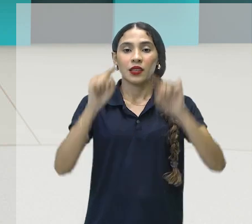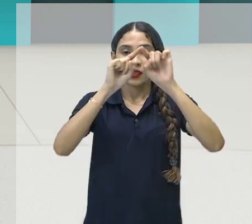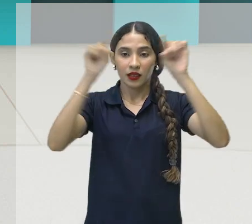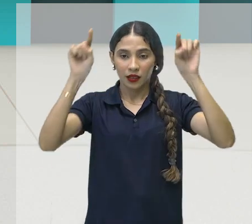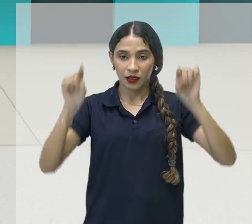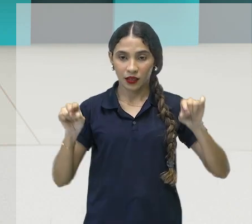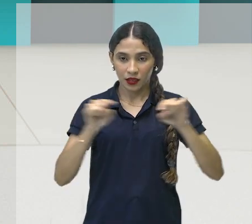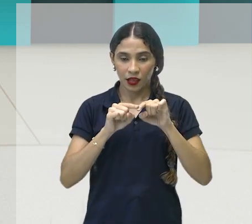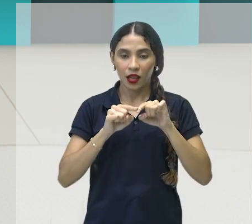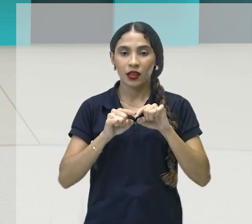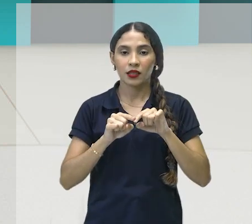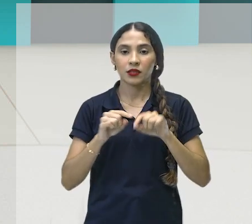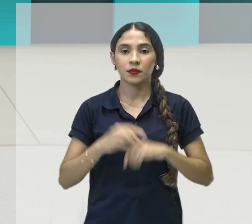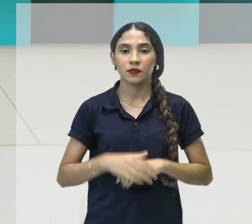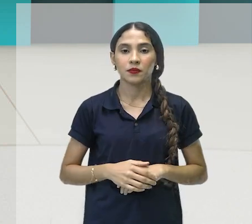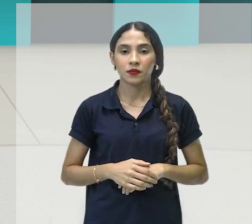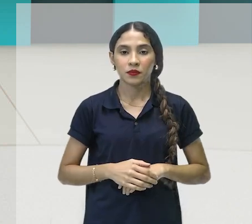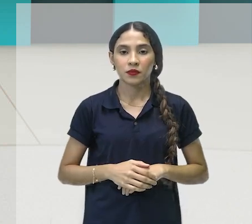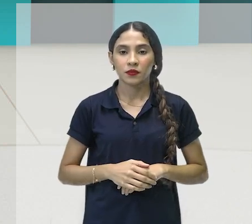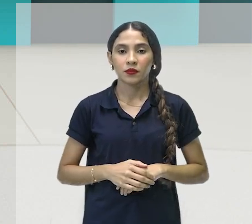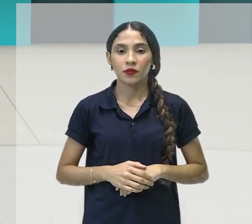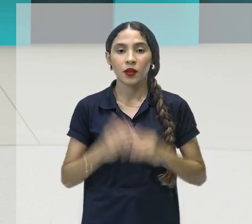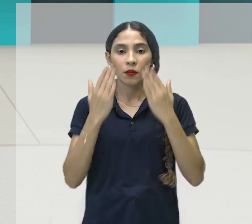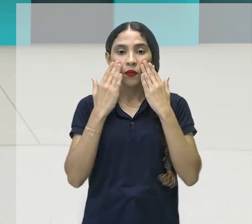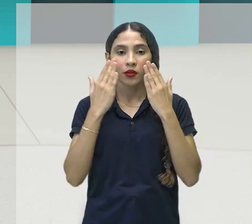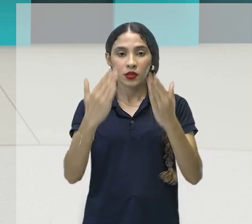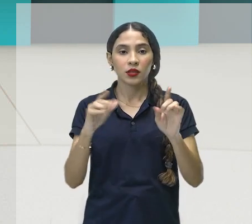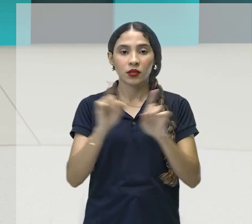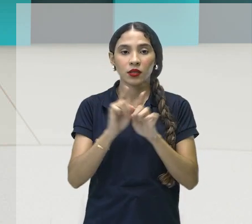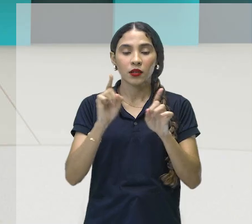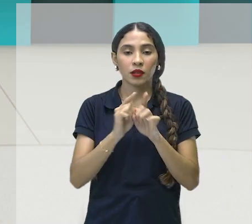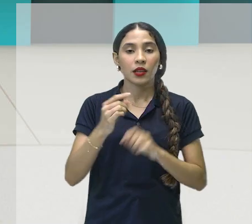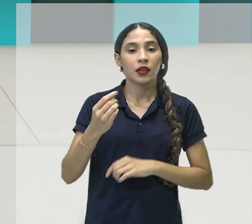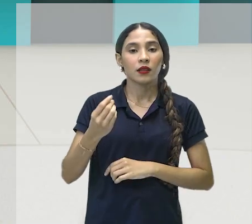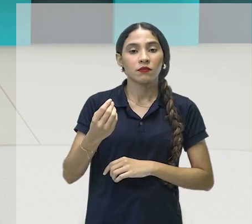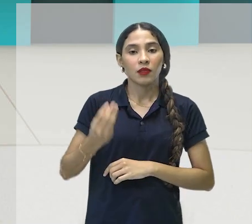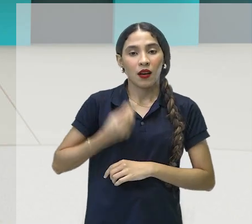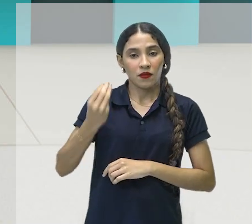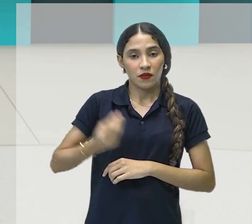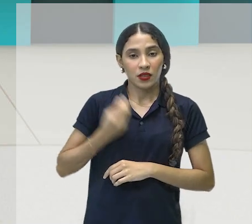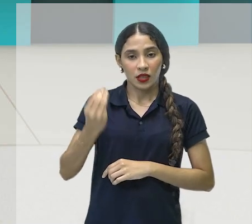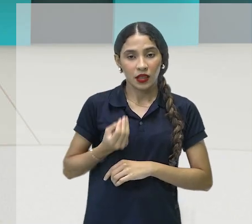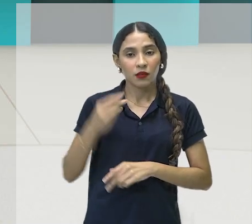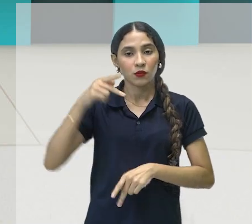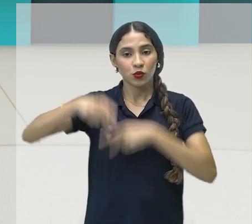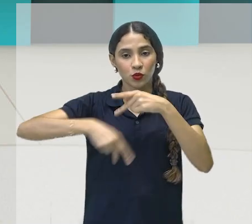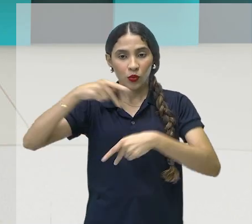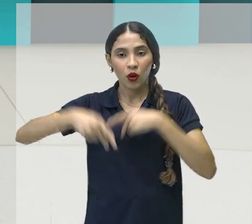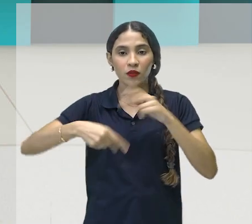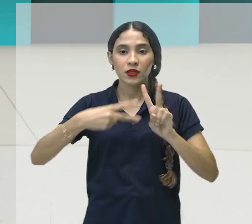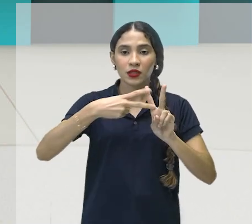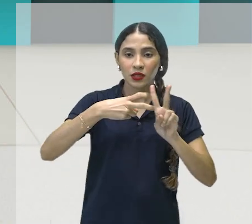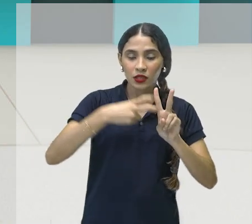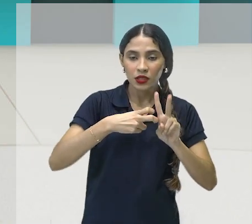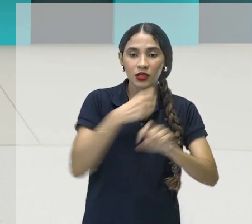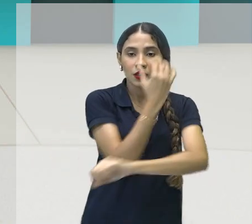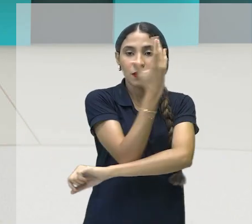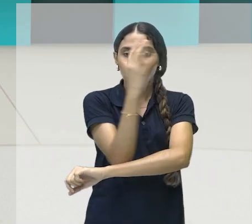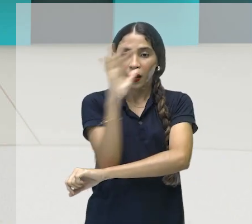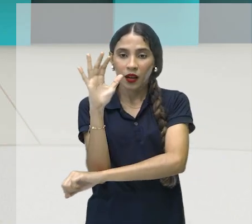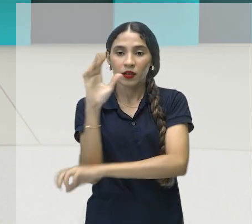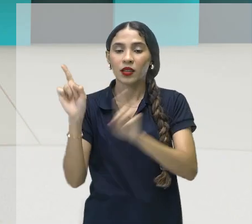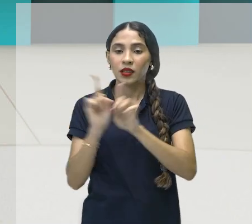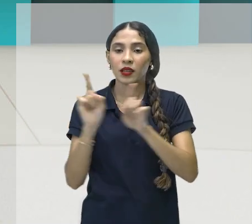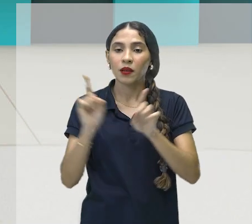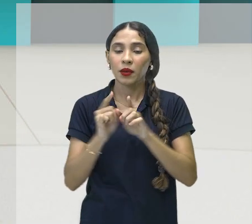43 telas em acrílica, mostrando o cotidiano dos povos caboclos,